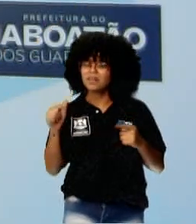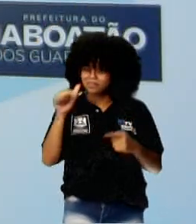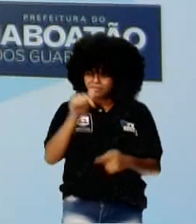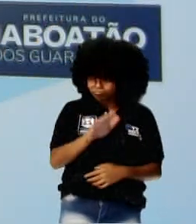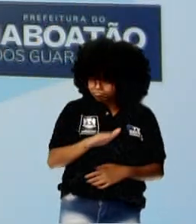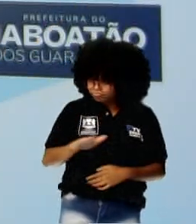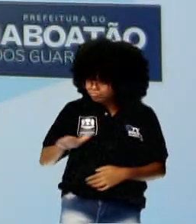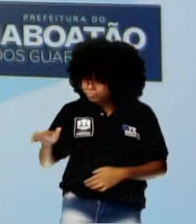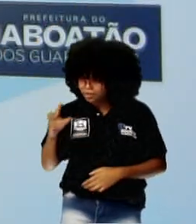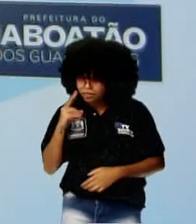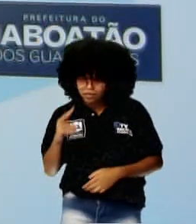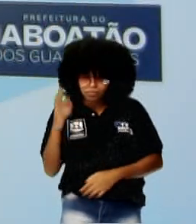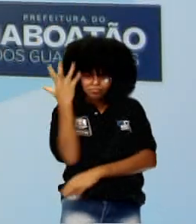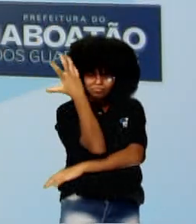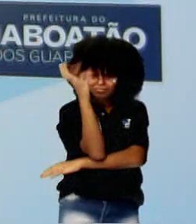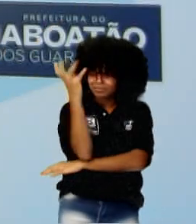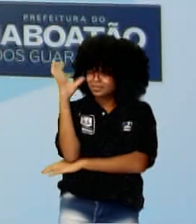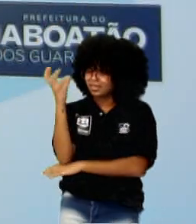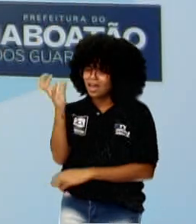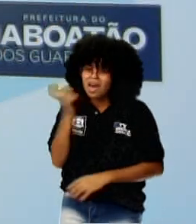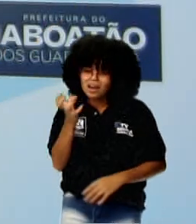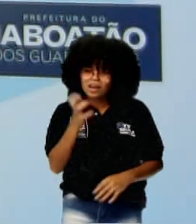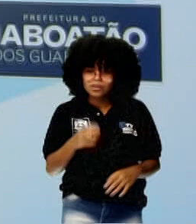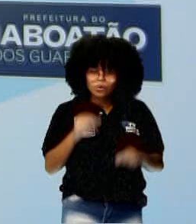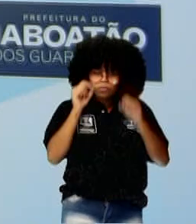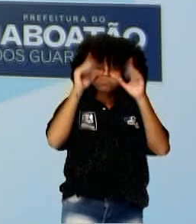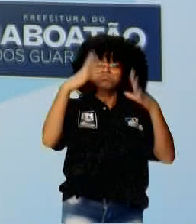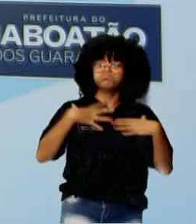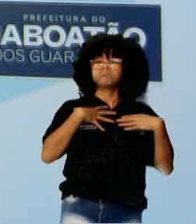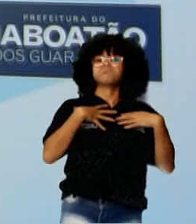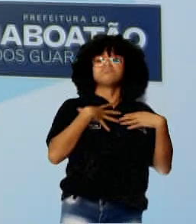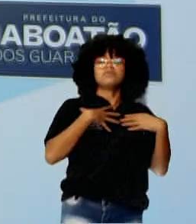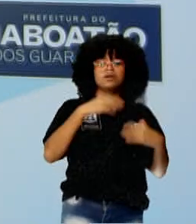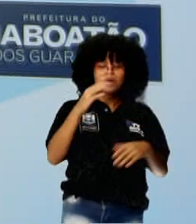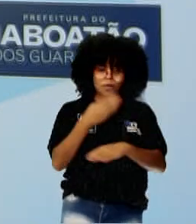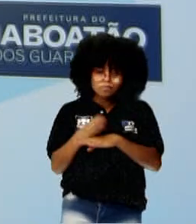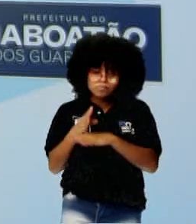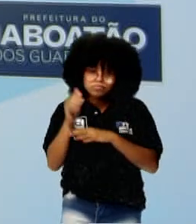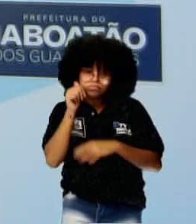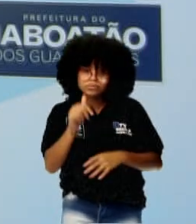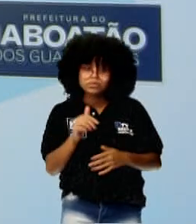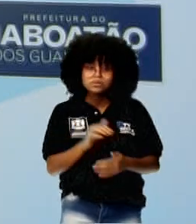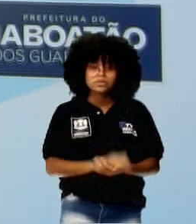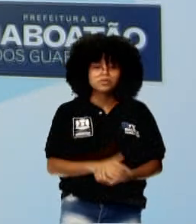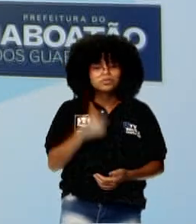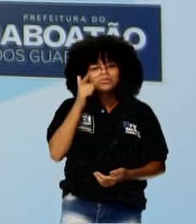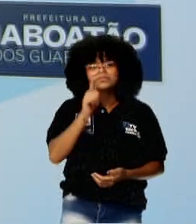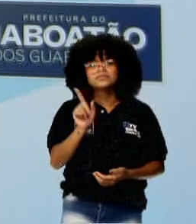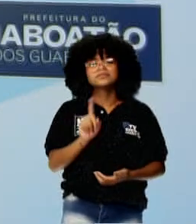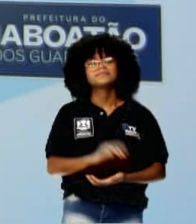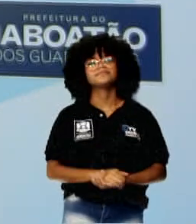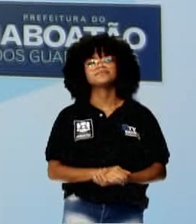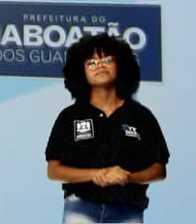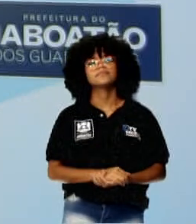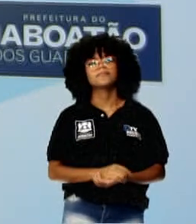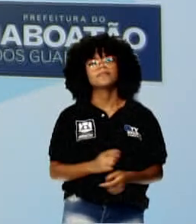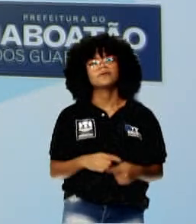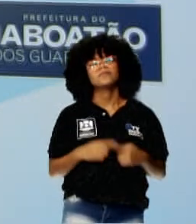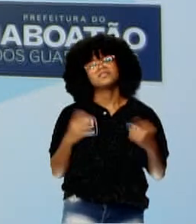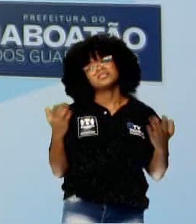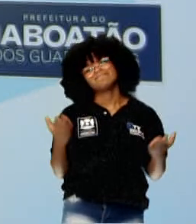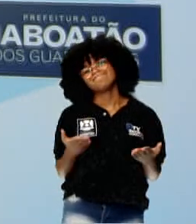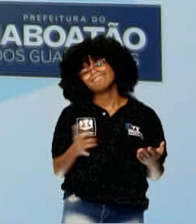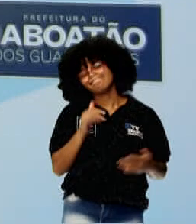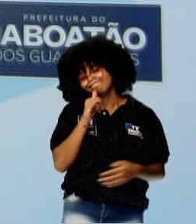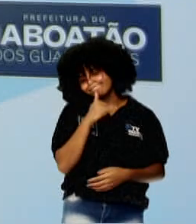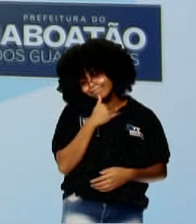lá, né, na floresta, tentando acordar a Branca de Neve e não conseguiam. Até que eles viram que, infelizmente, a